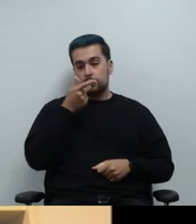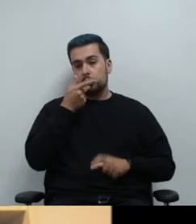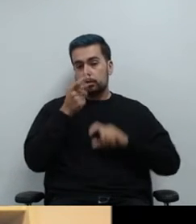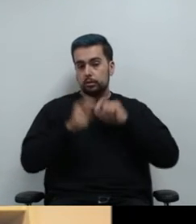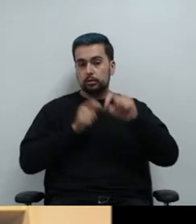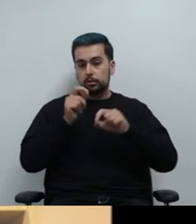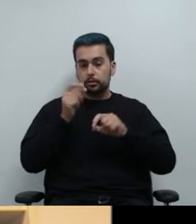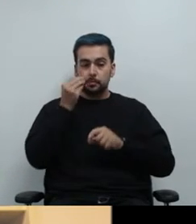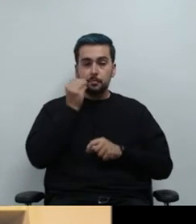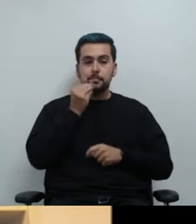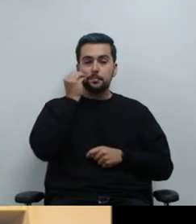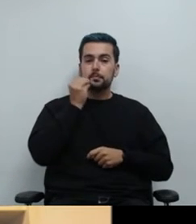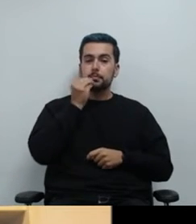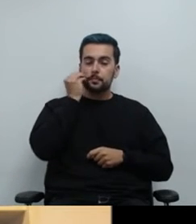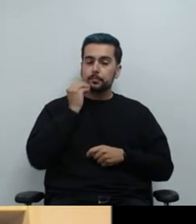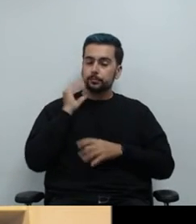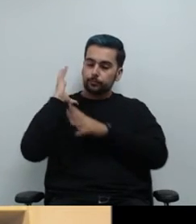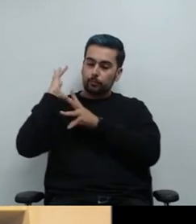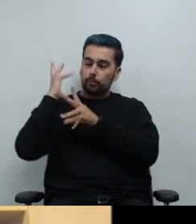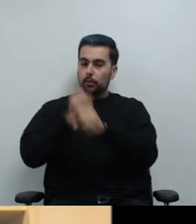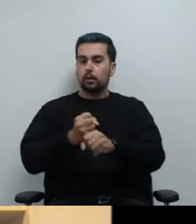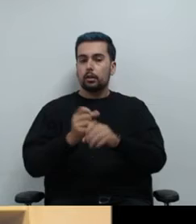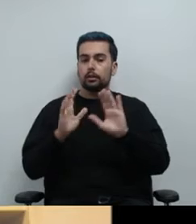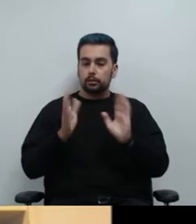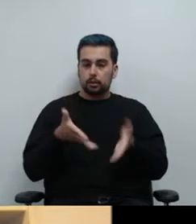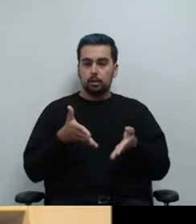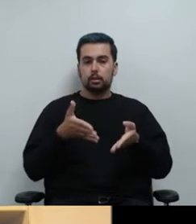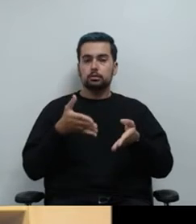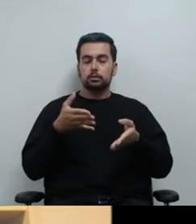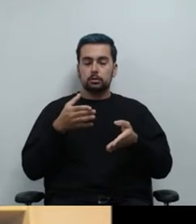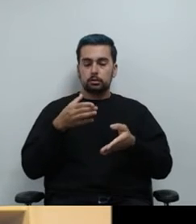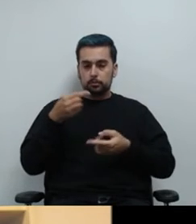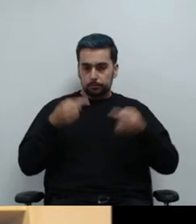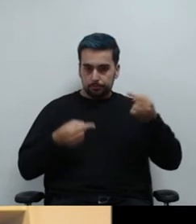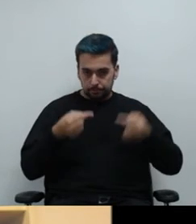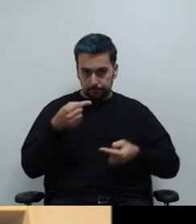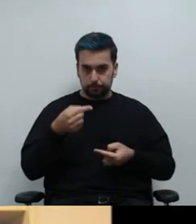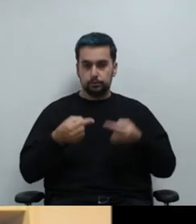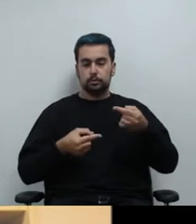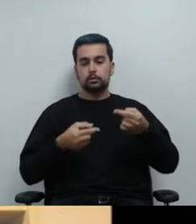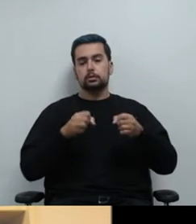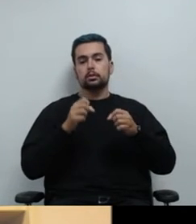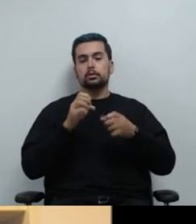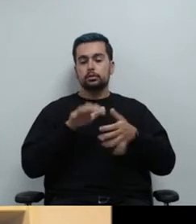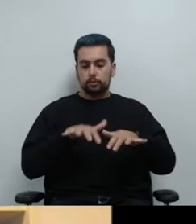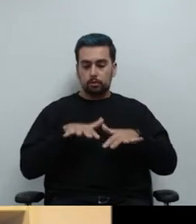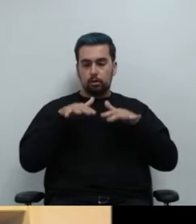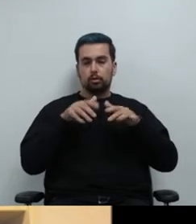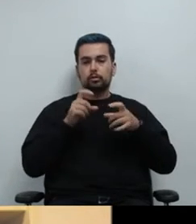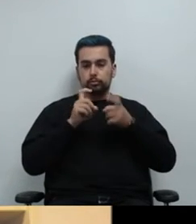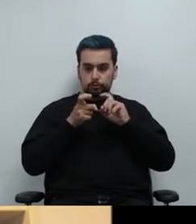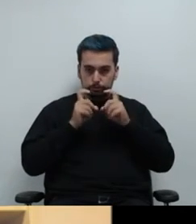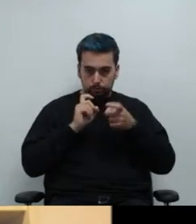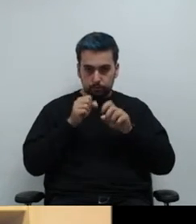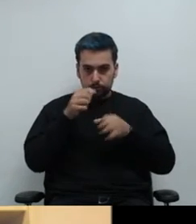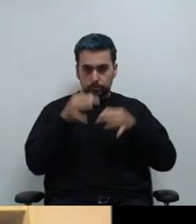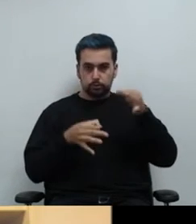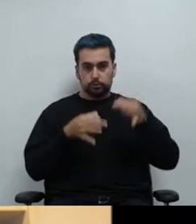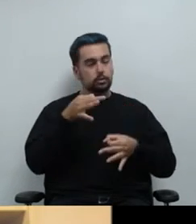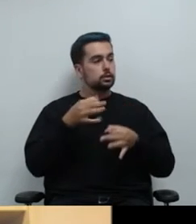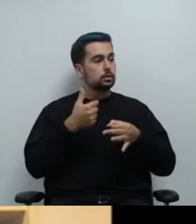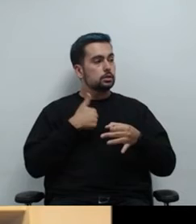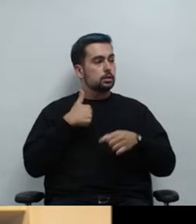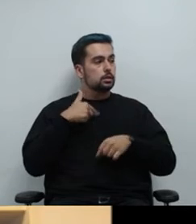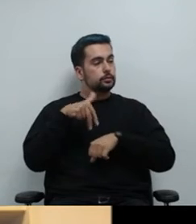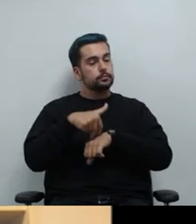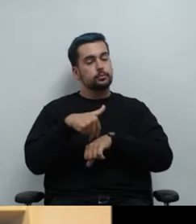de experiências acumuladas na coordenação política do Fórum Justiça, também como integrante